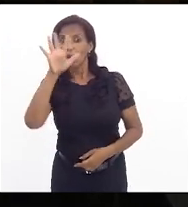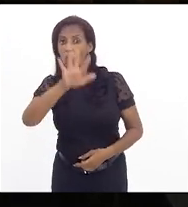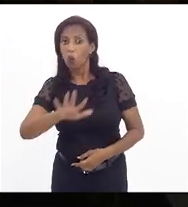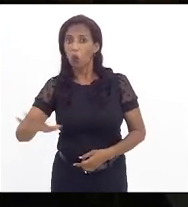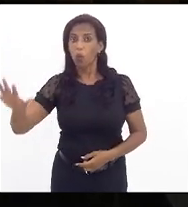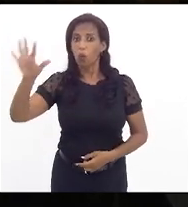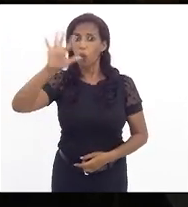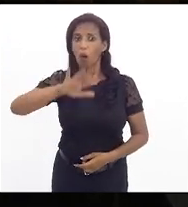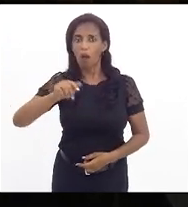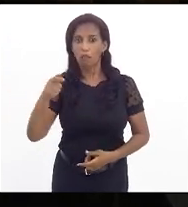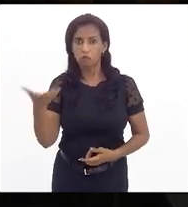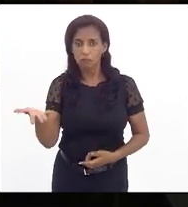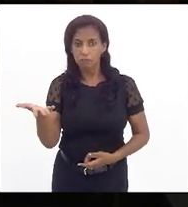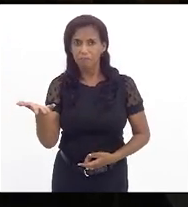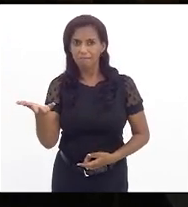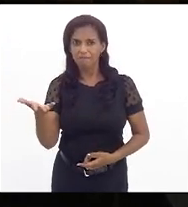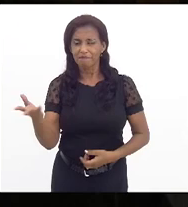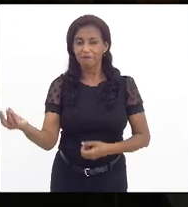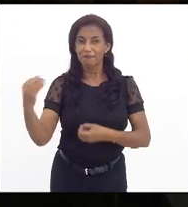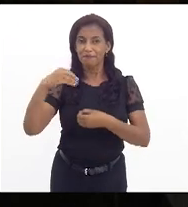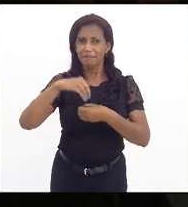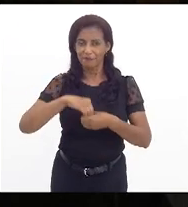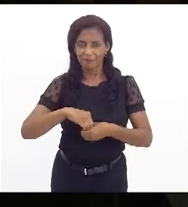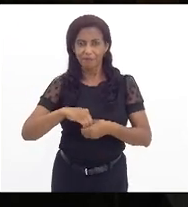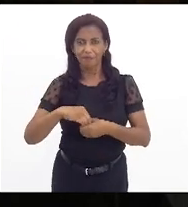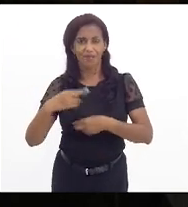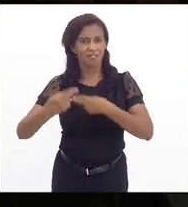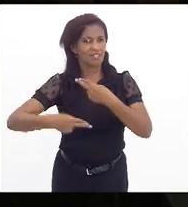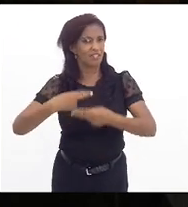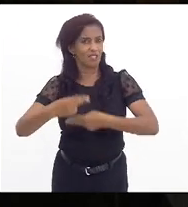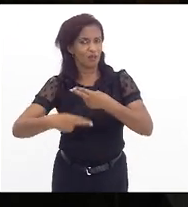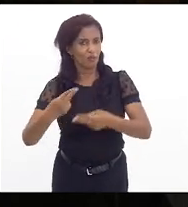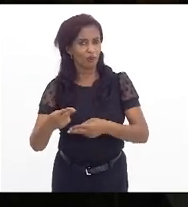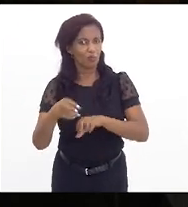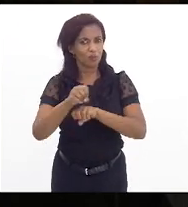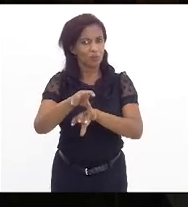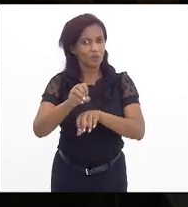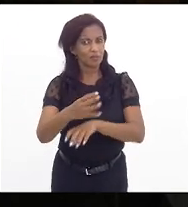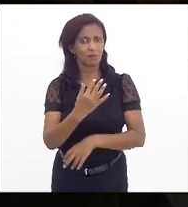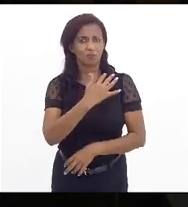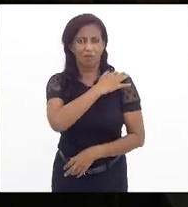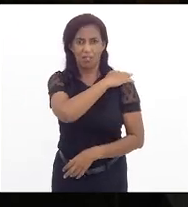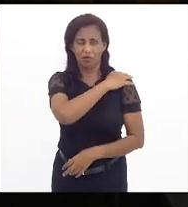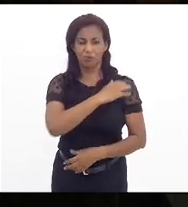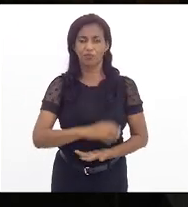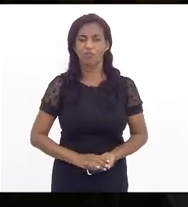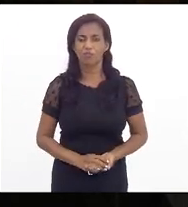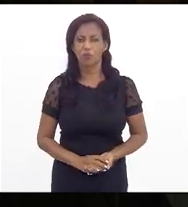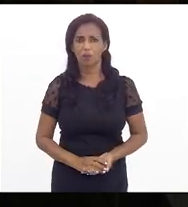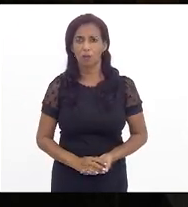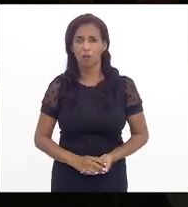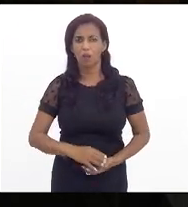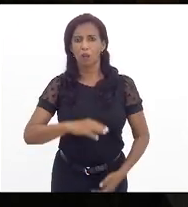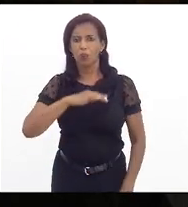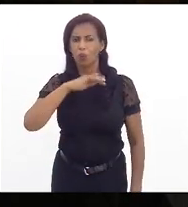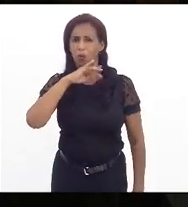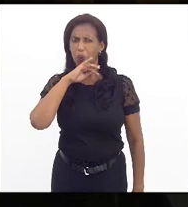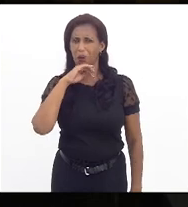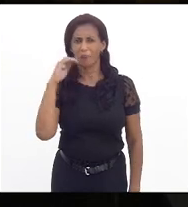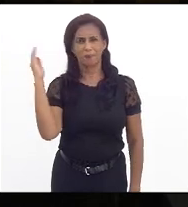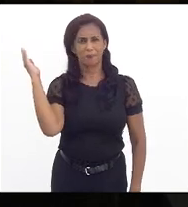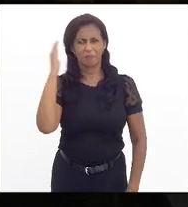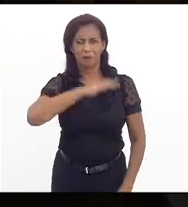atual, implementar essa reforma do ensino médio é cruel com